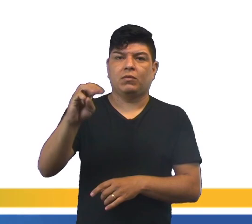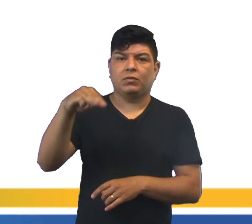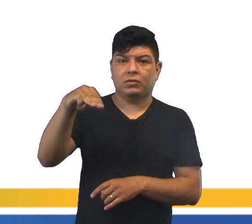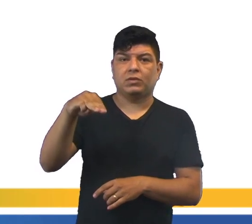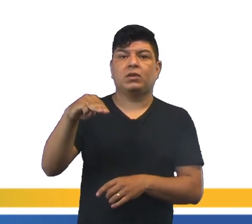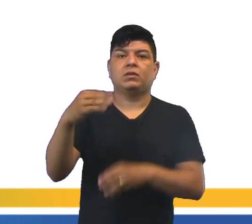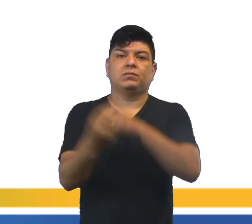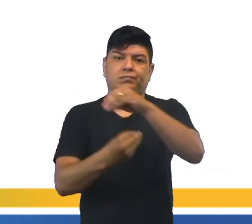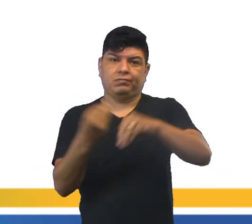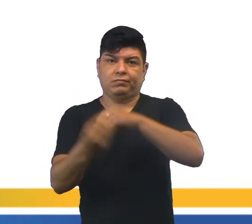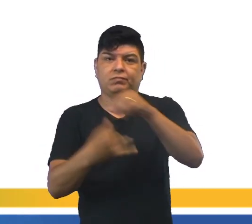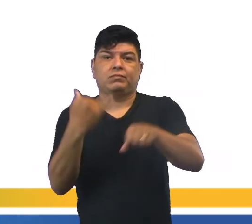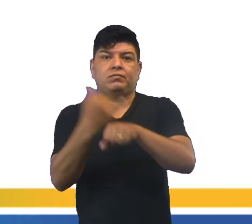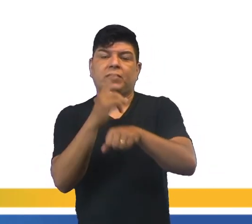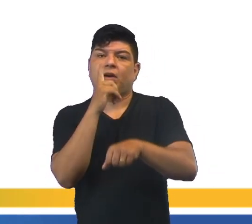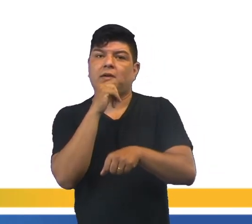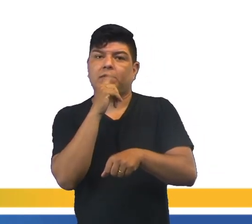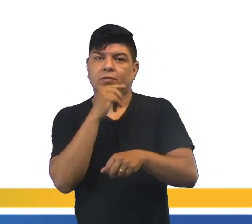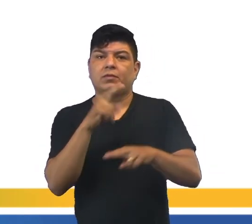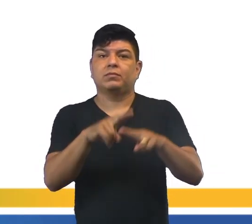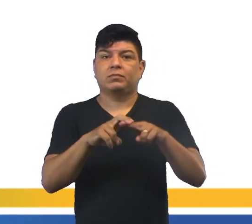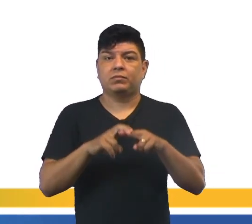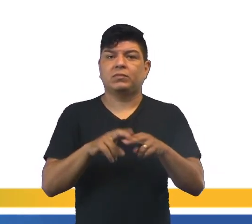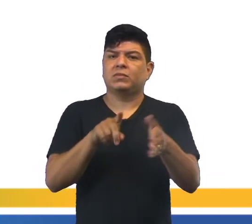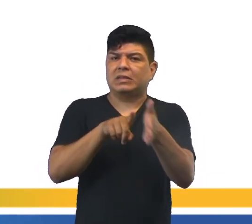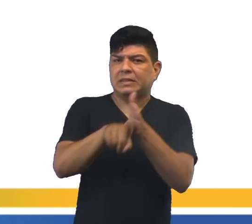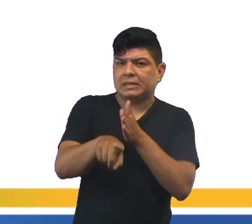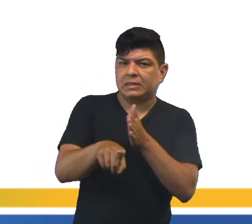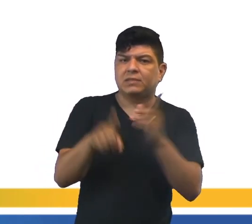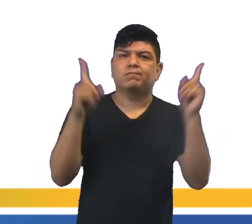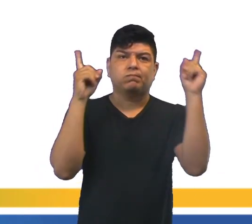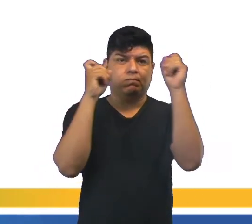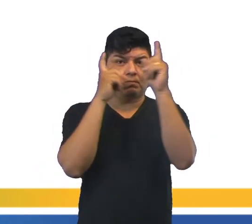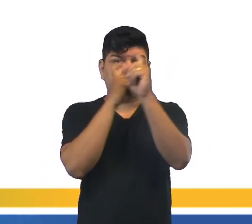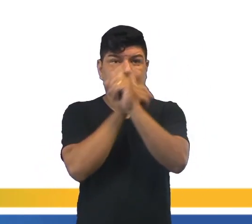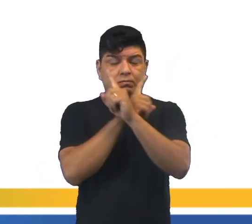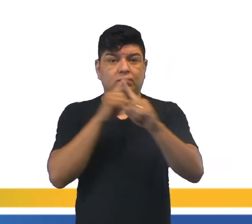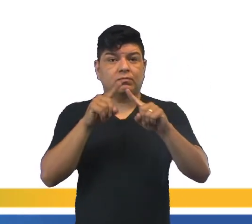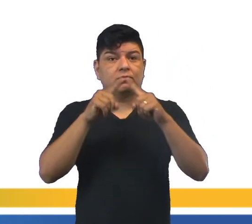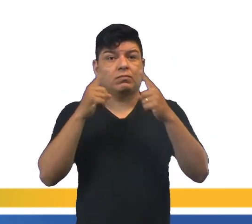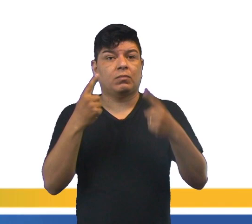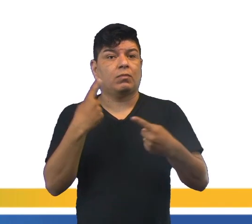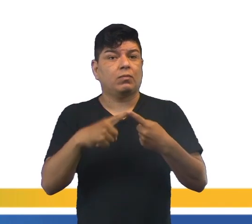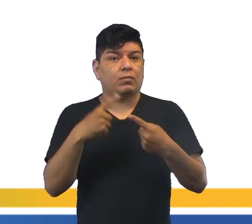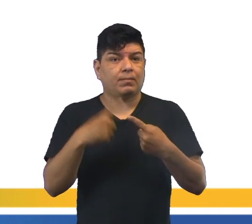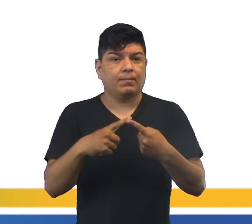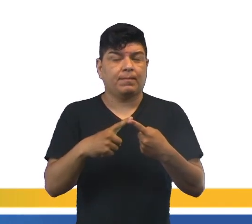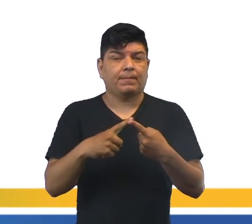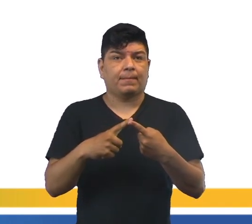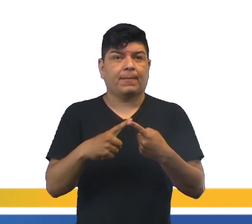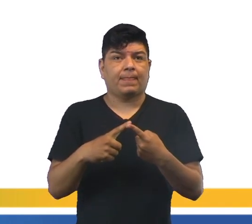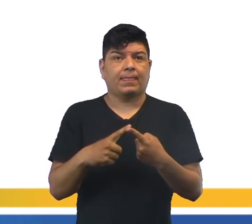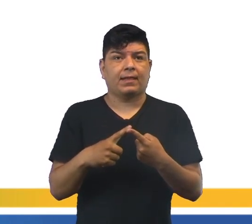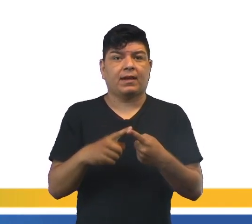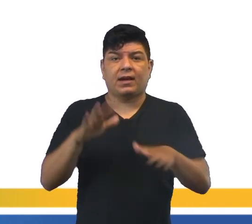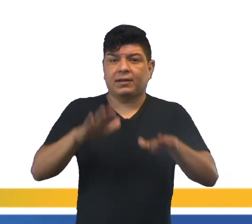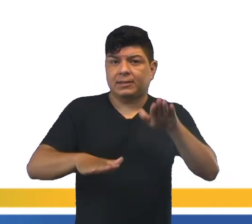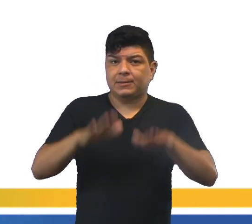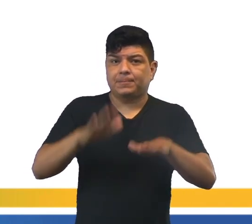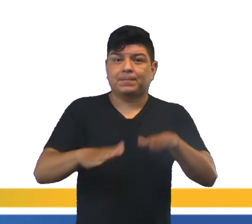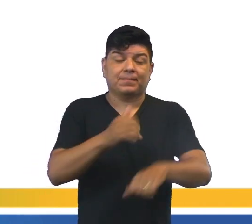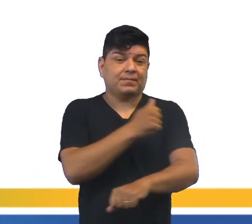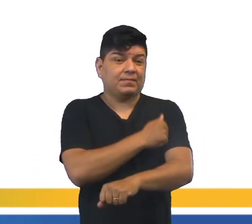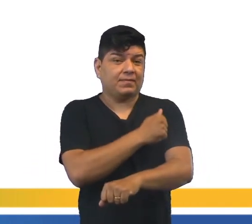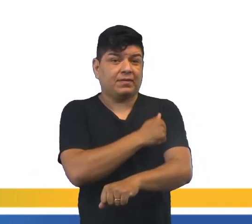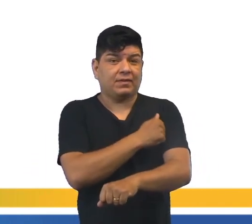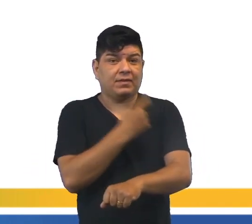oxigênio e água. Então, essa questão pode parecer até difícil, gente, porque muitas vezes o aluno, quando